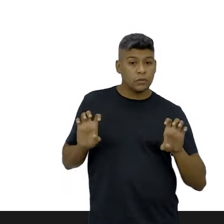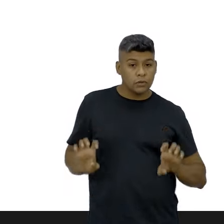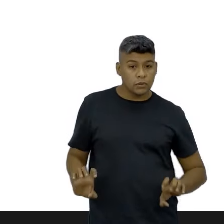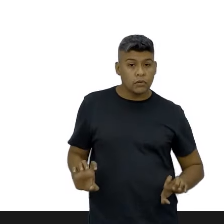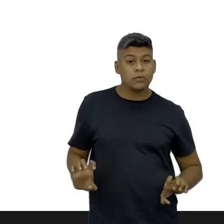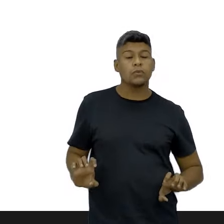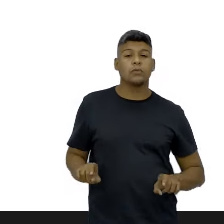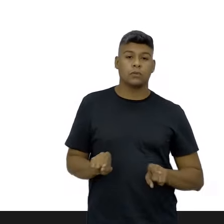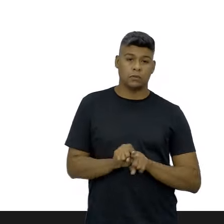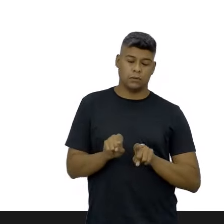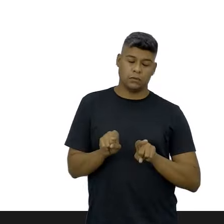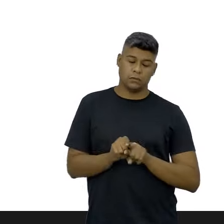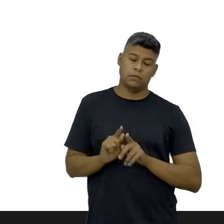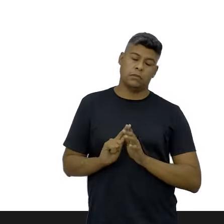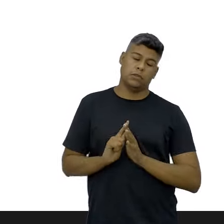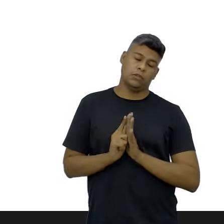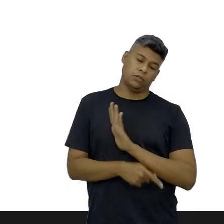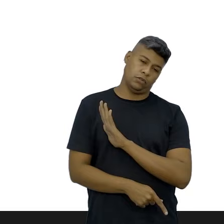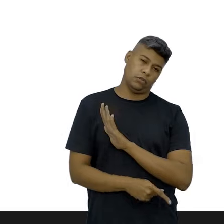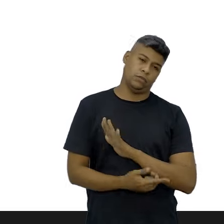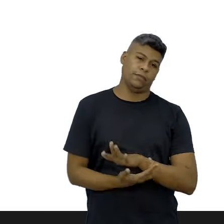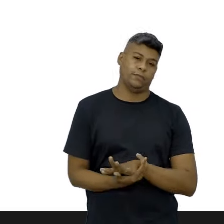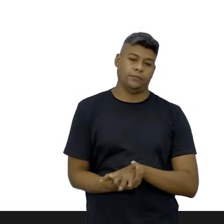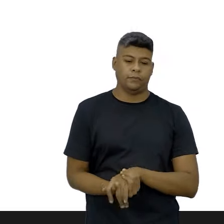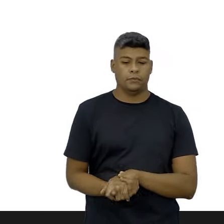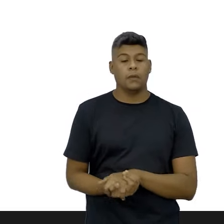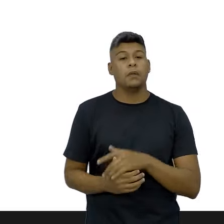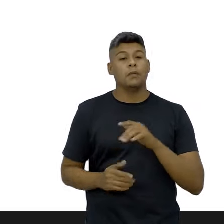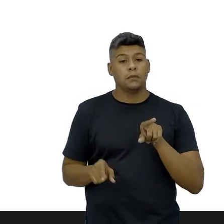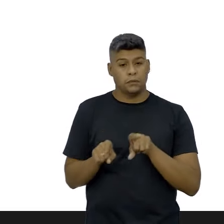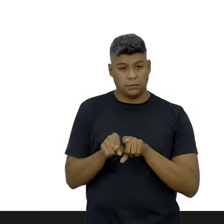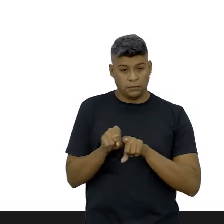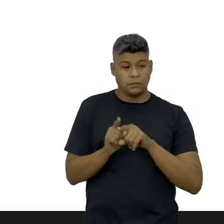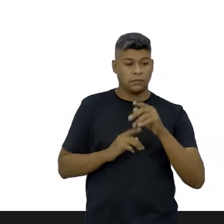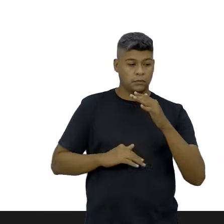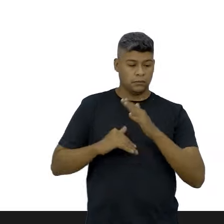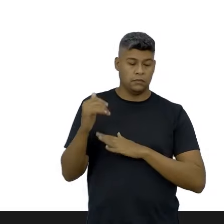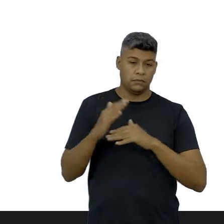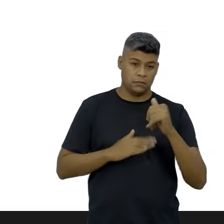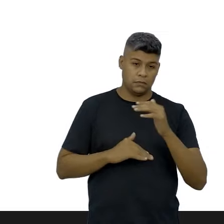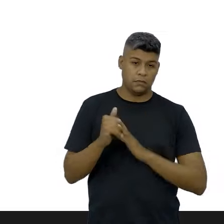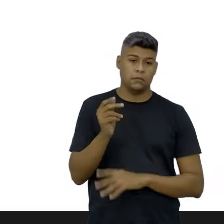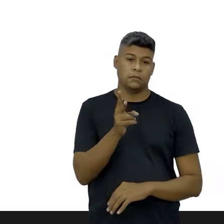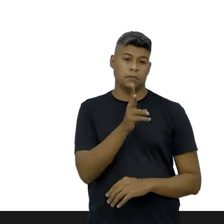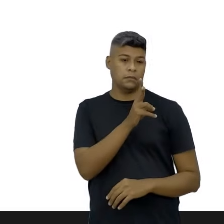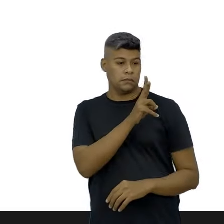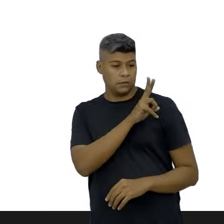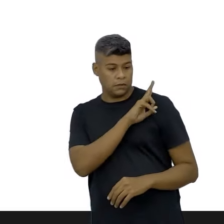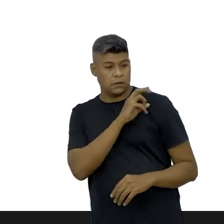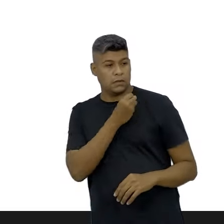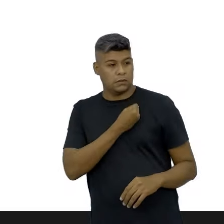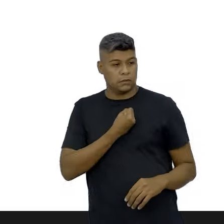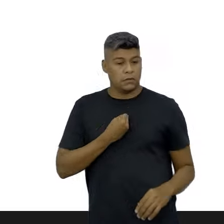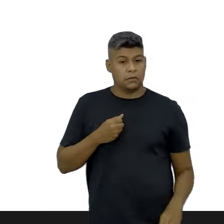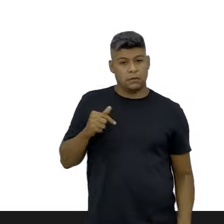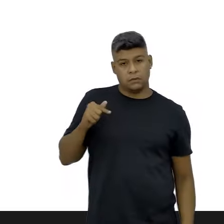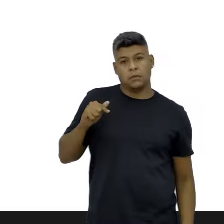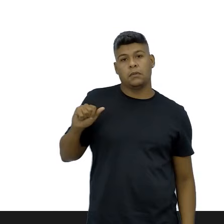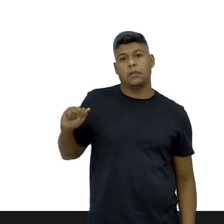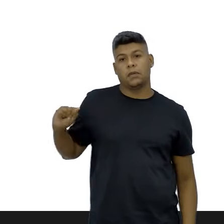composicional e o estilo do gênero. E também a habilidade do segundo ano de língua portuguesa, de número